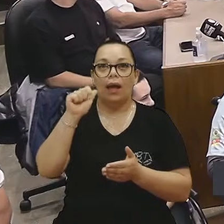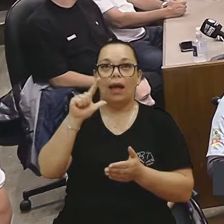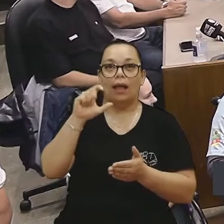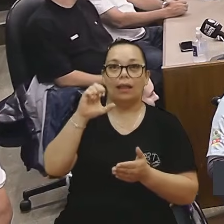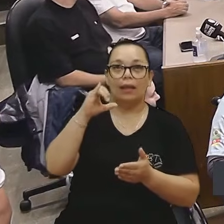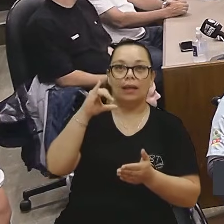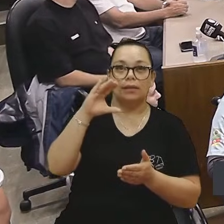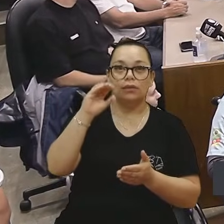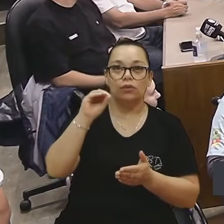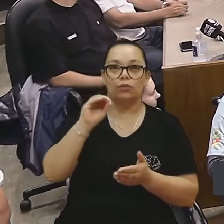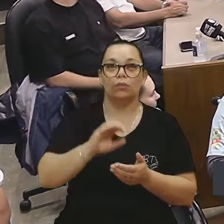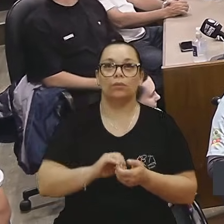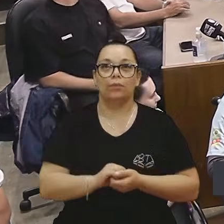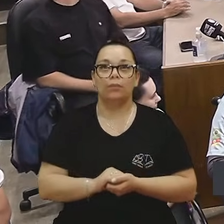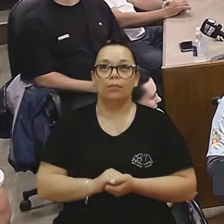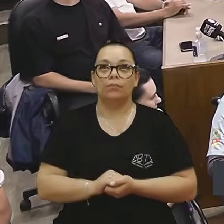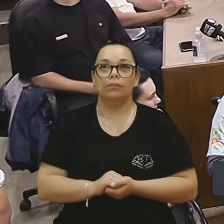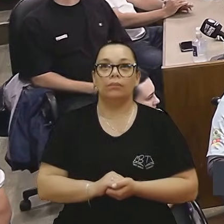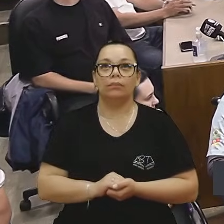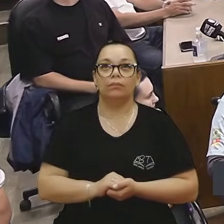Rombaldi.